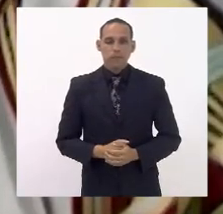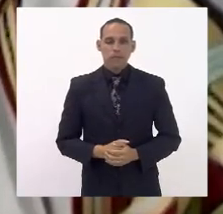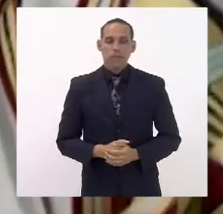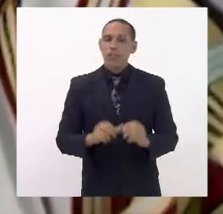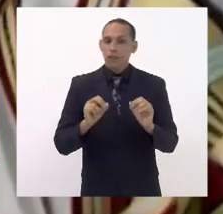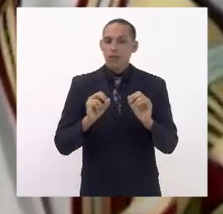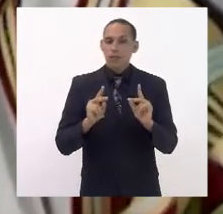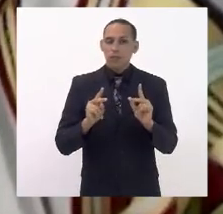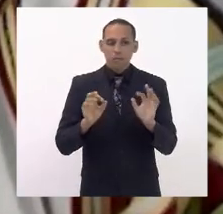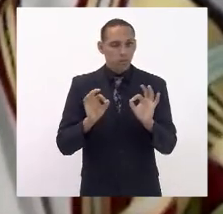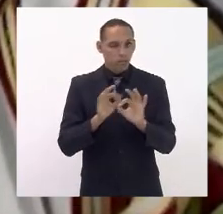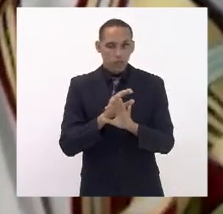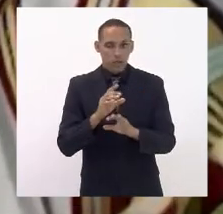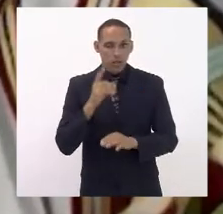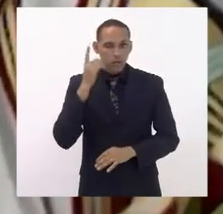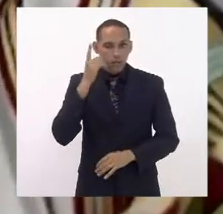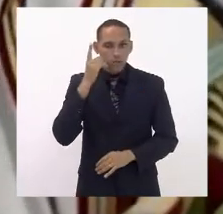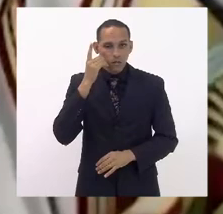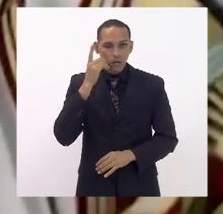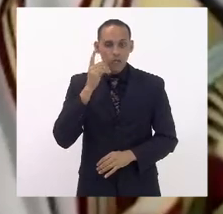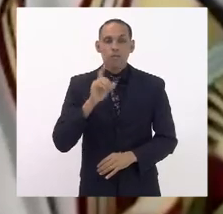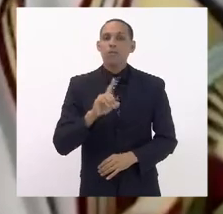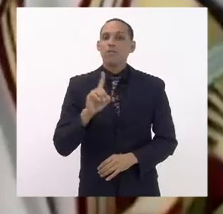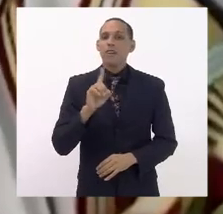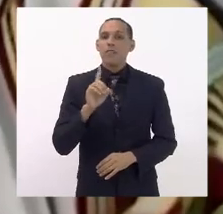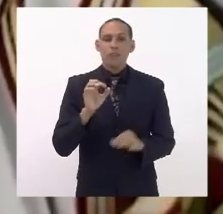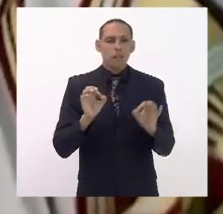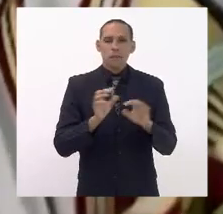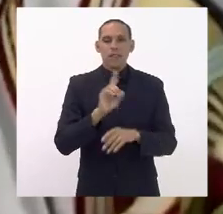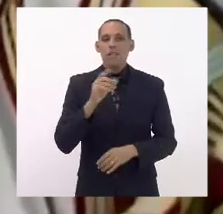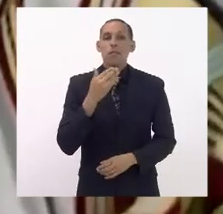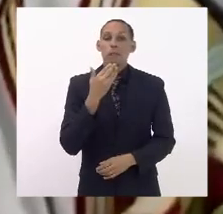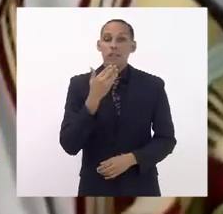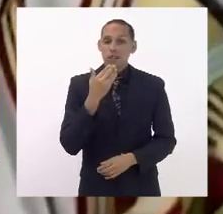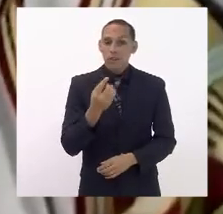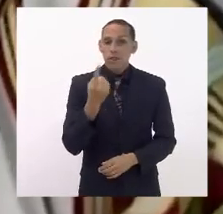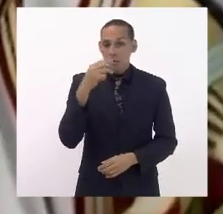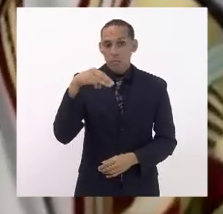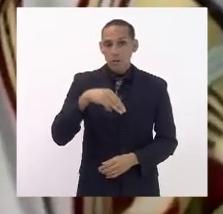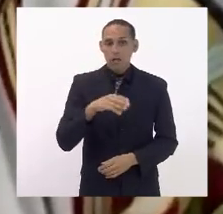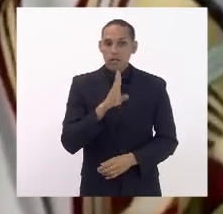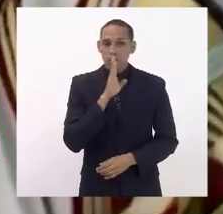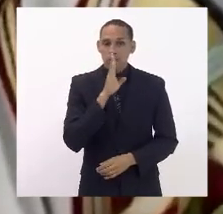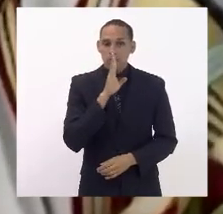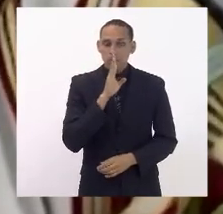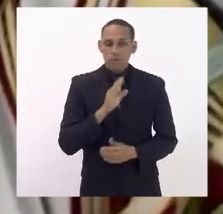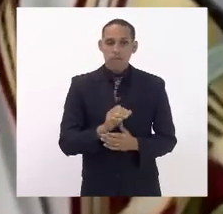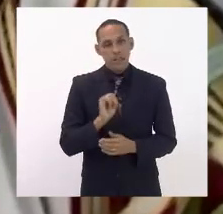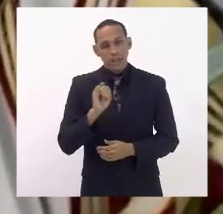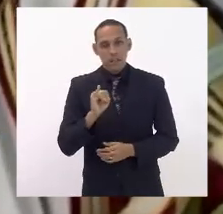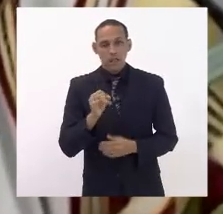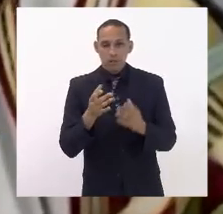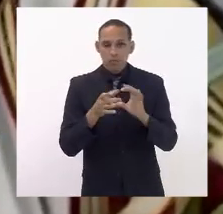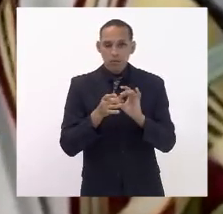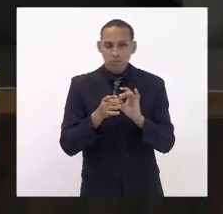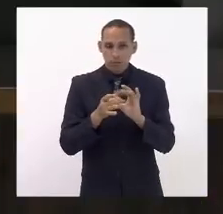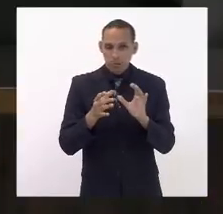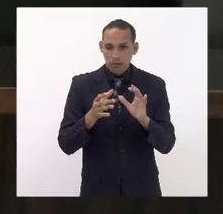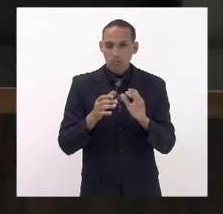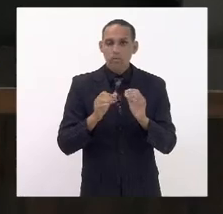Ok, terminou, deputada? Não, eu não terminei, não. Eu pedi um minuto de silêncio, se Vossa Excelência pudesse.